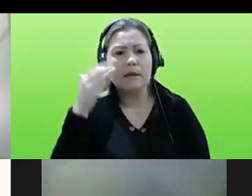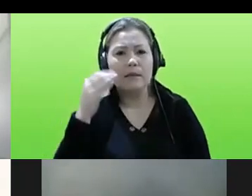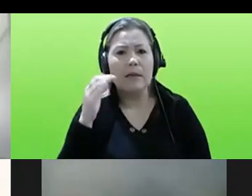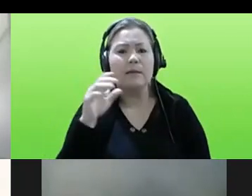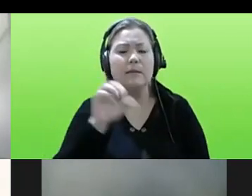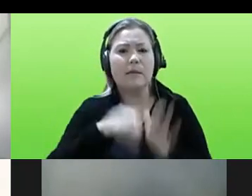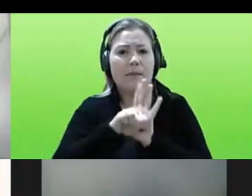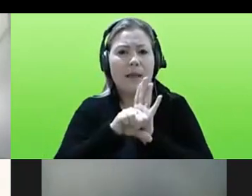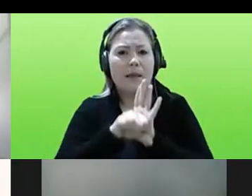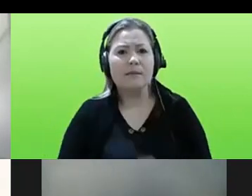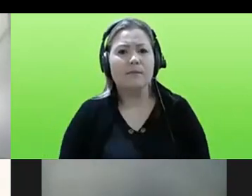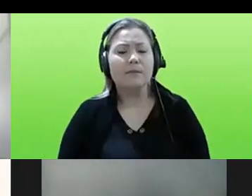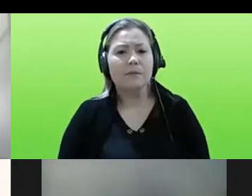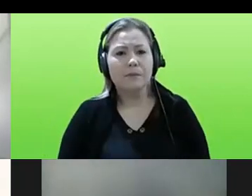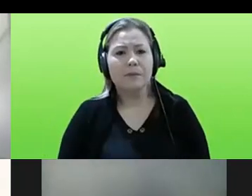Criminais.